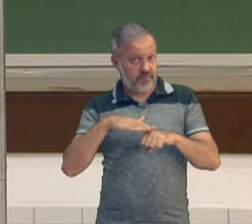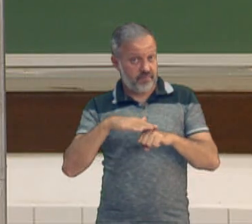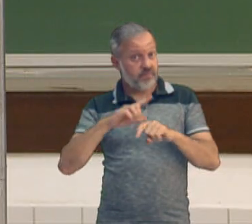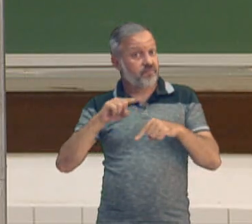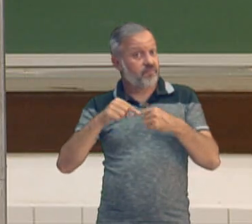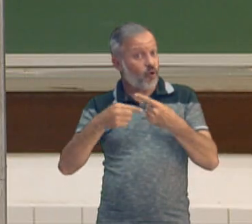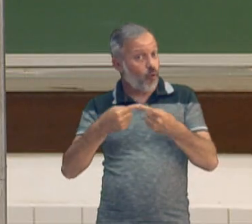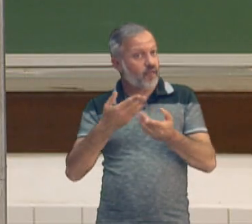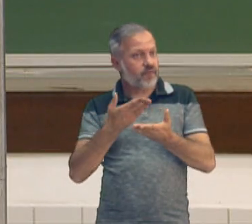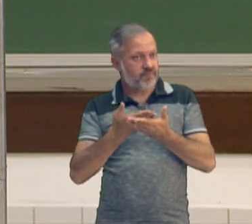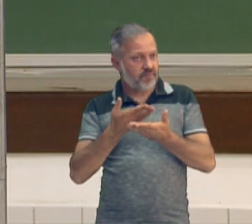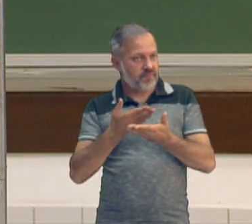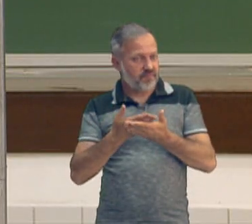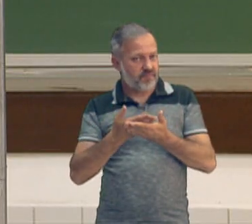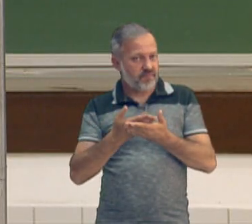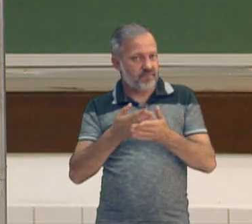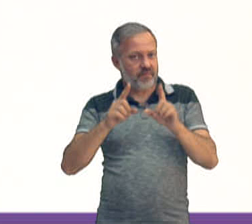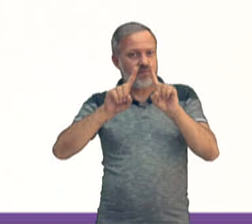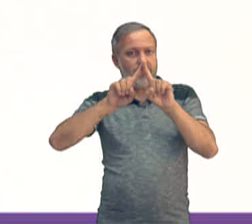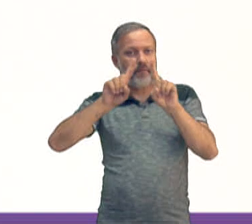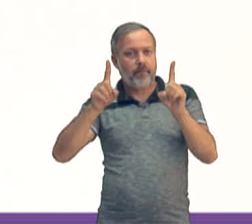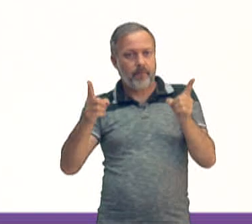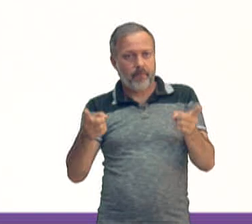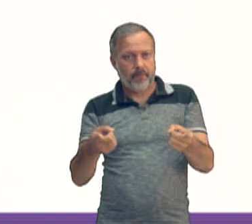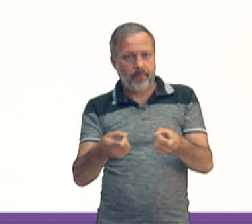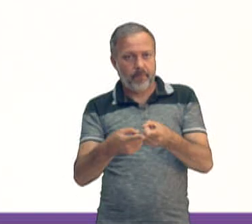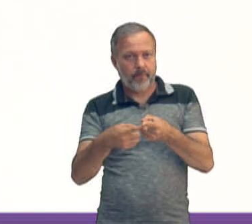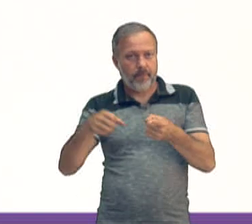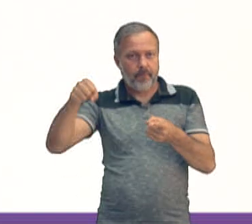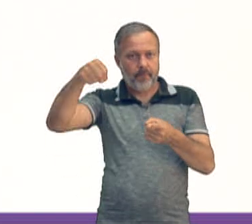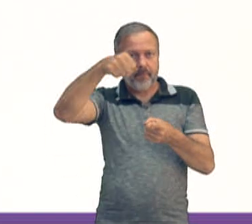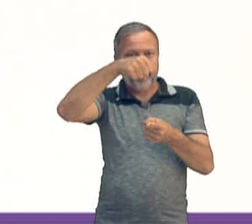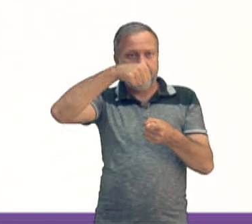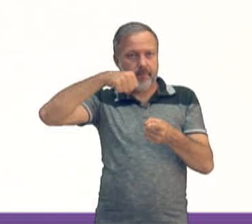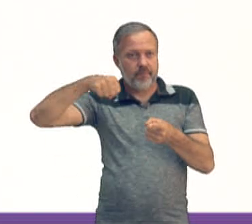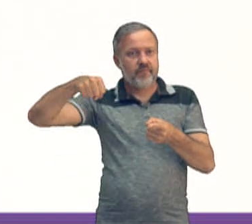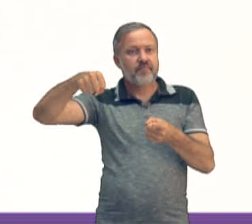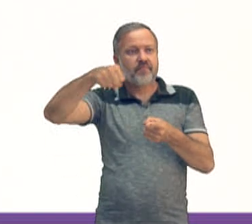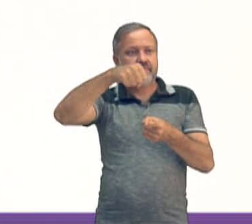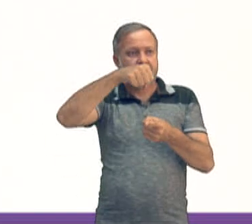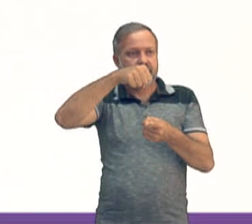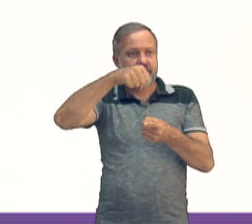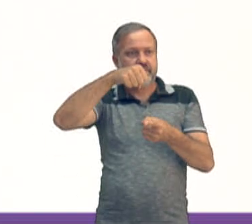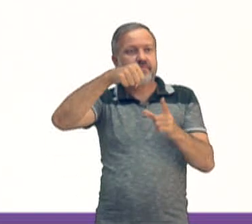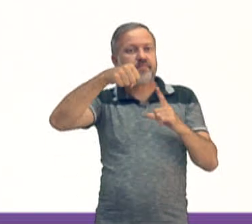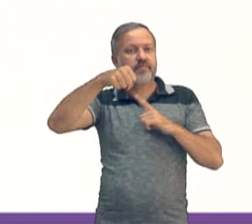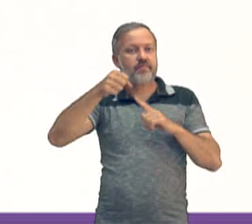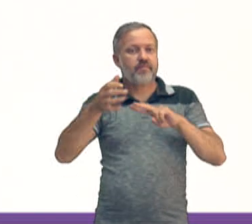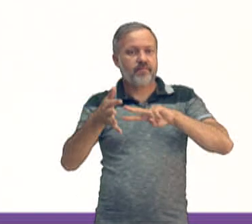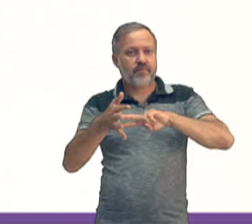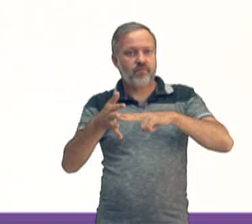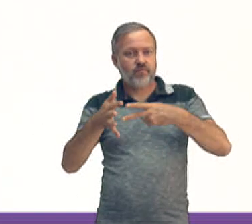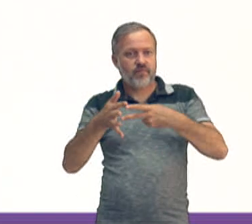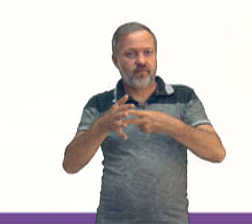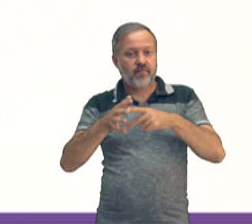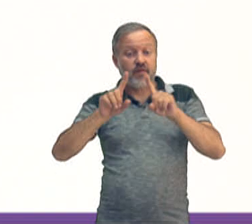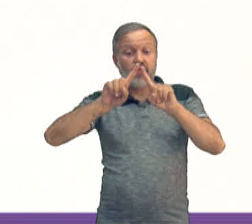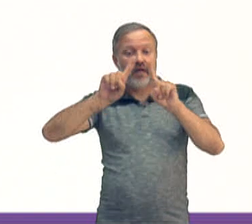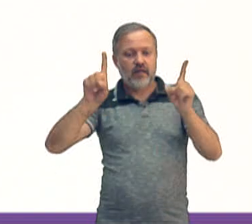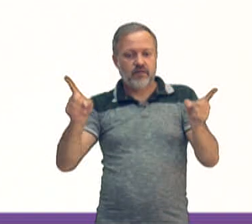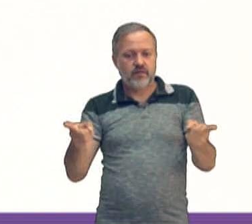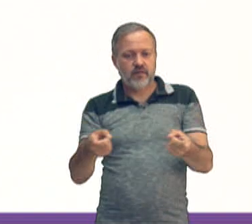sentido. Bom, mandala é uma palavra em sânscrito ou sânscrito, como alguns falam, e significa círculo